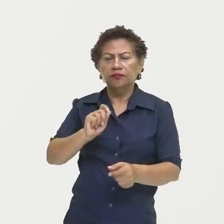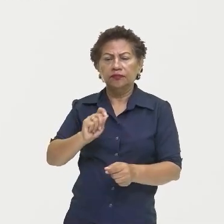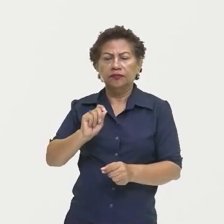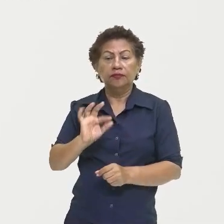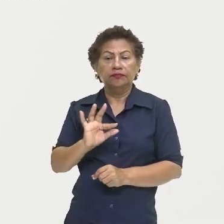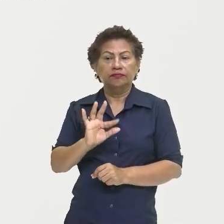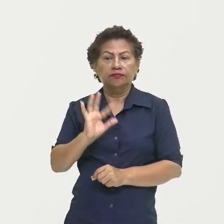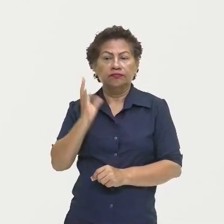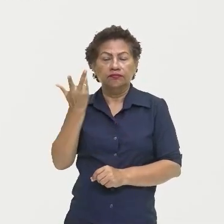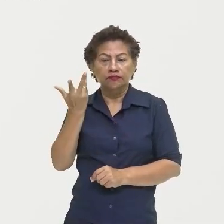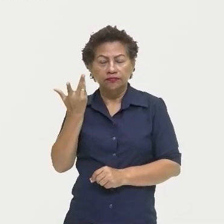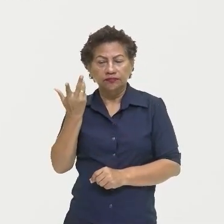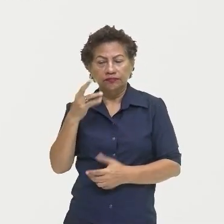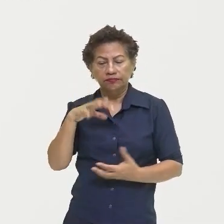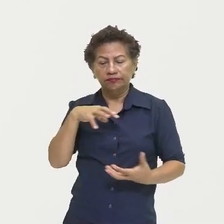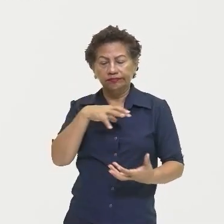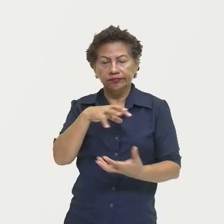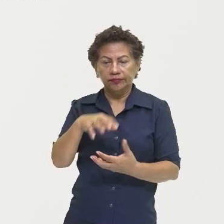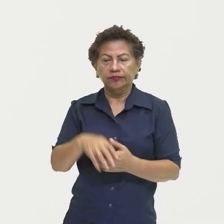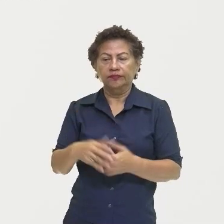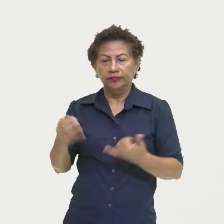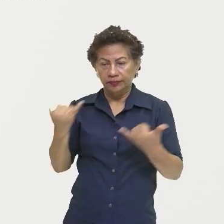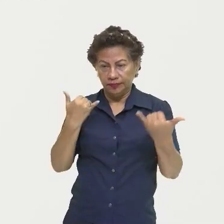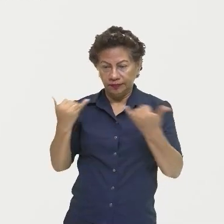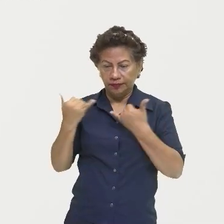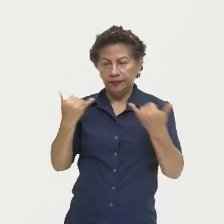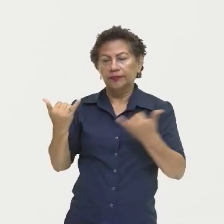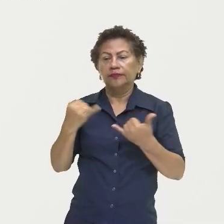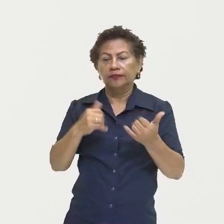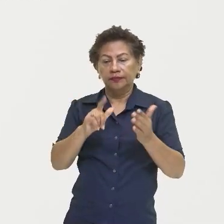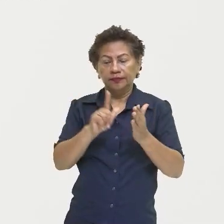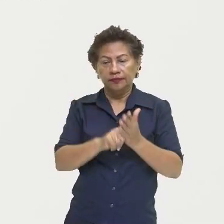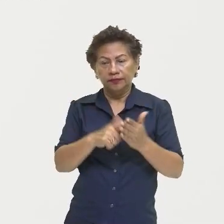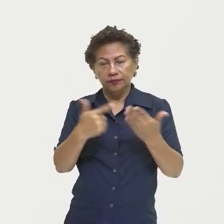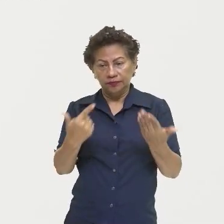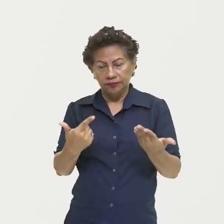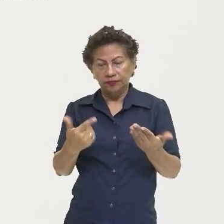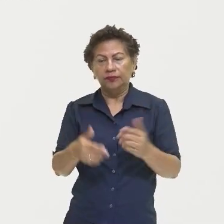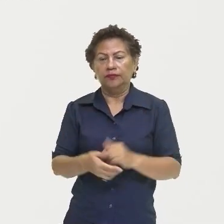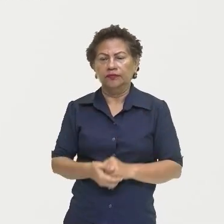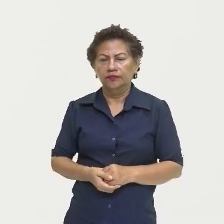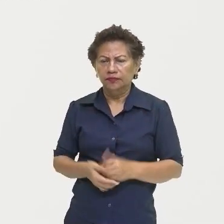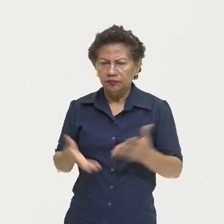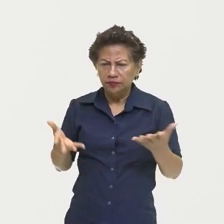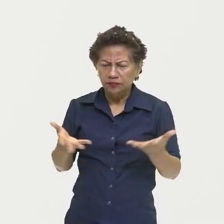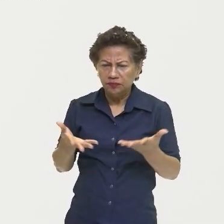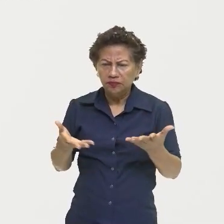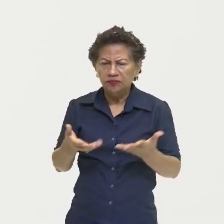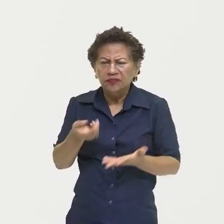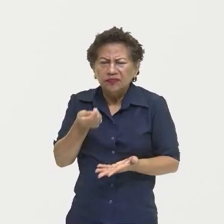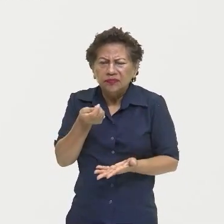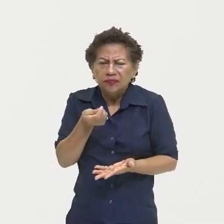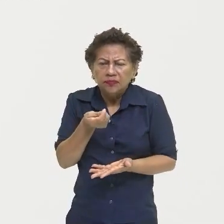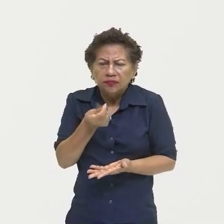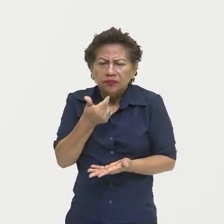mundo afora, a partir das informações que a gente tinha nos jornais. Hoje os jornais eles já circulam menos, mas não deixaram